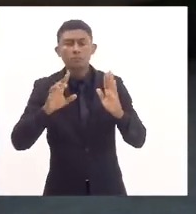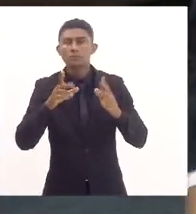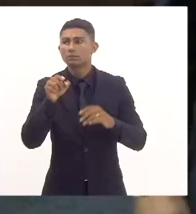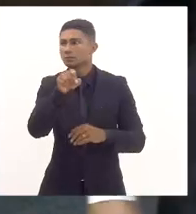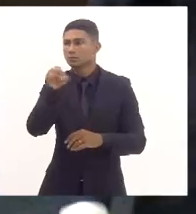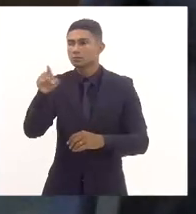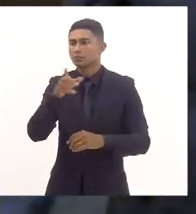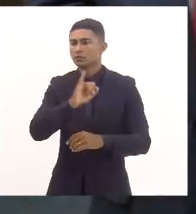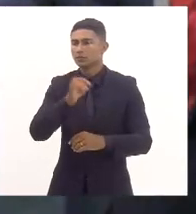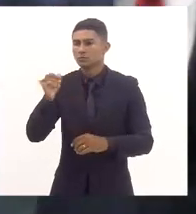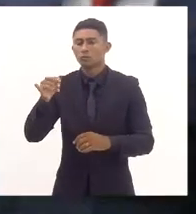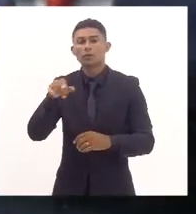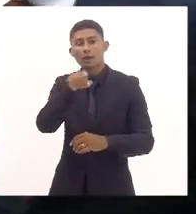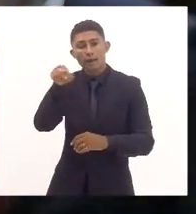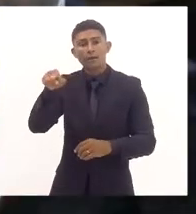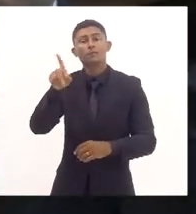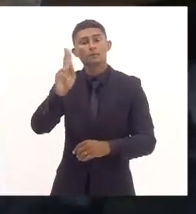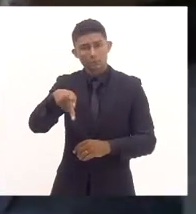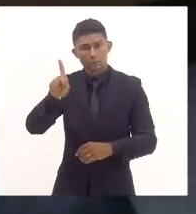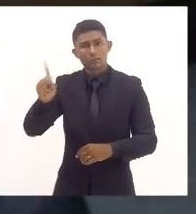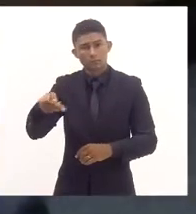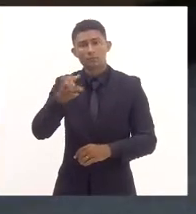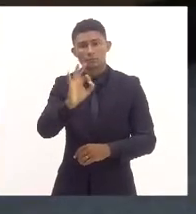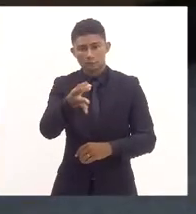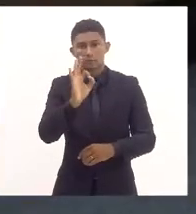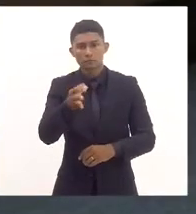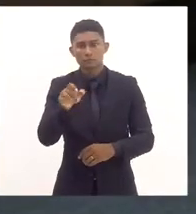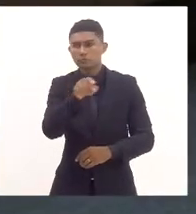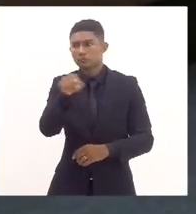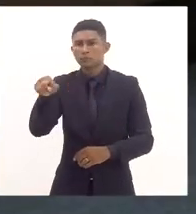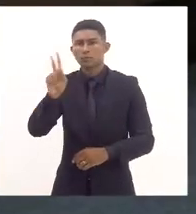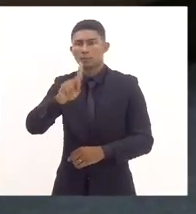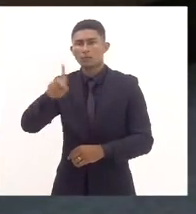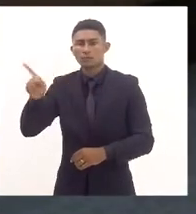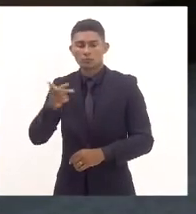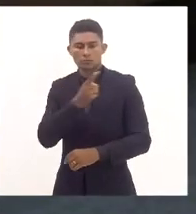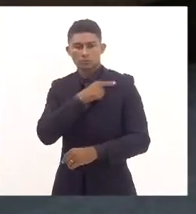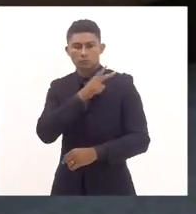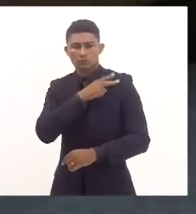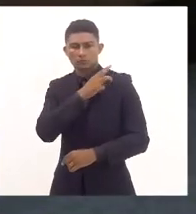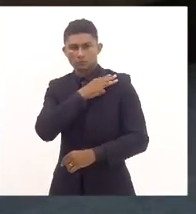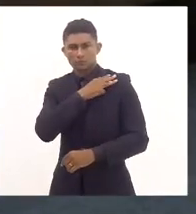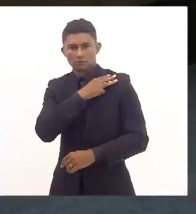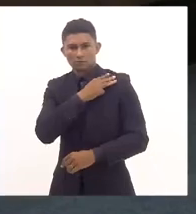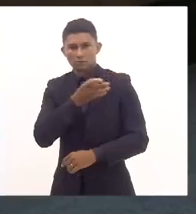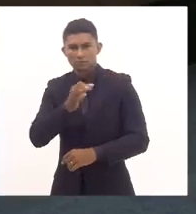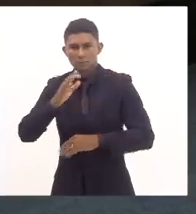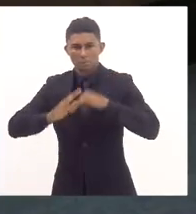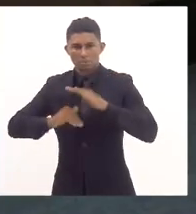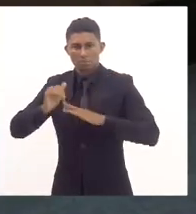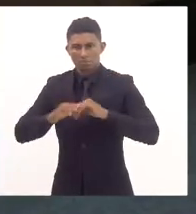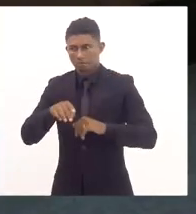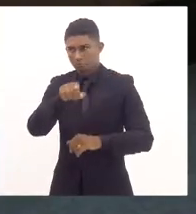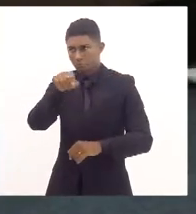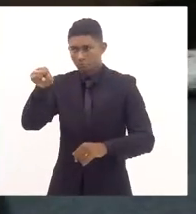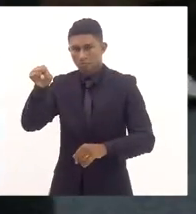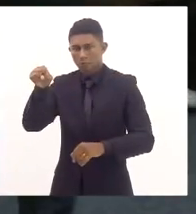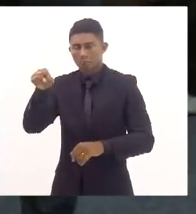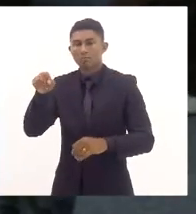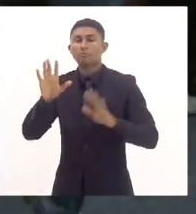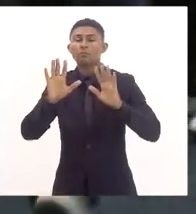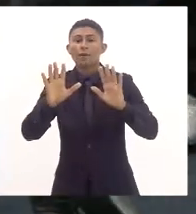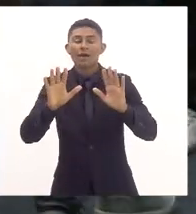eles são professores são considerados os professores de nível médio especializado só que